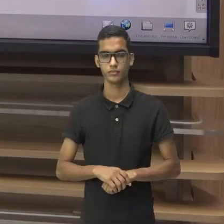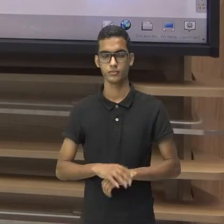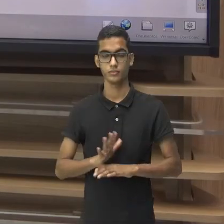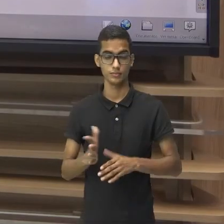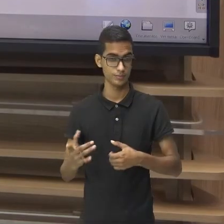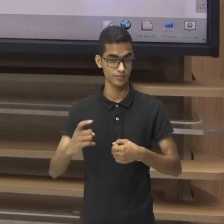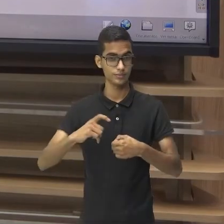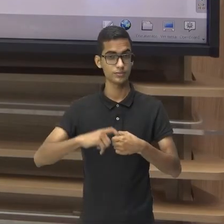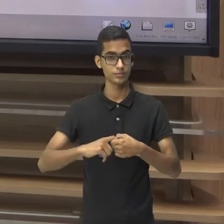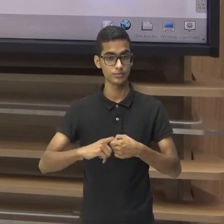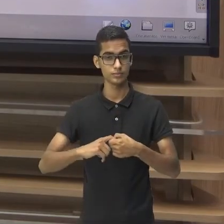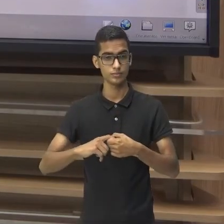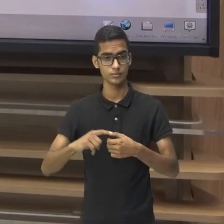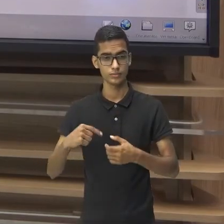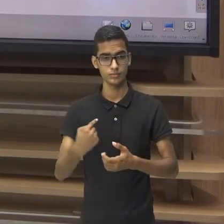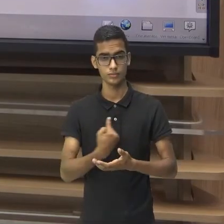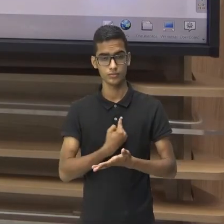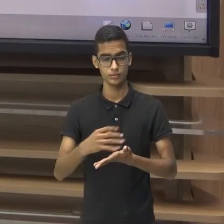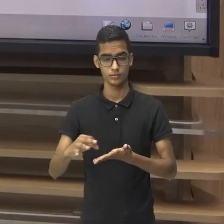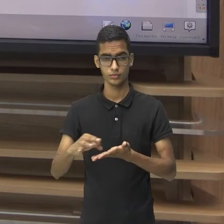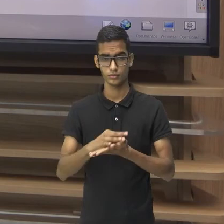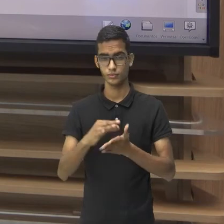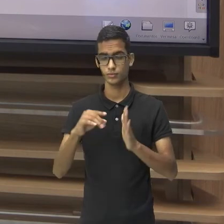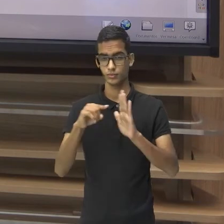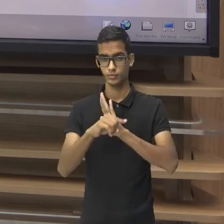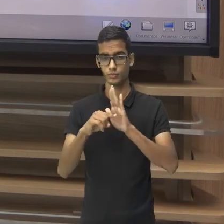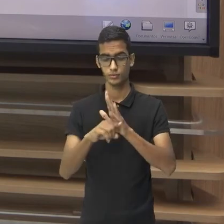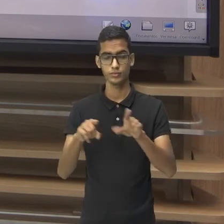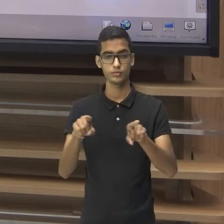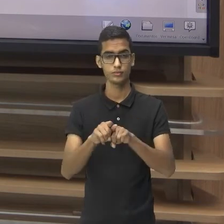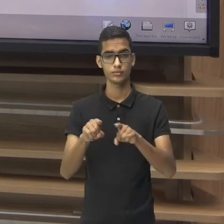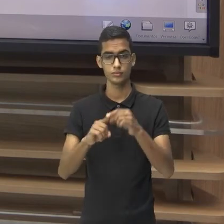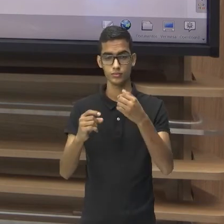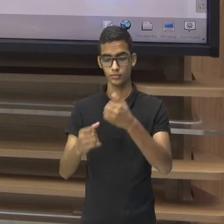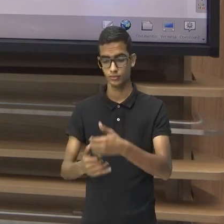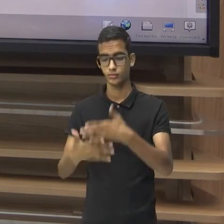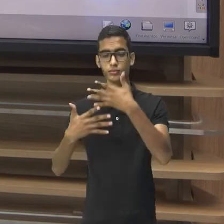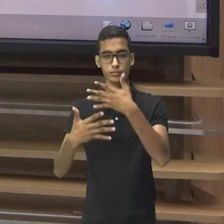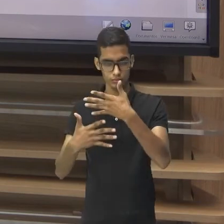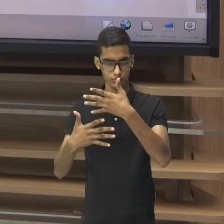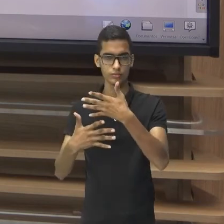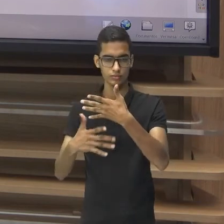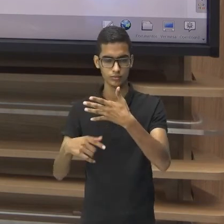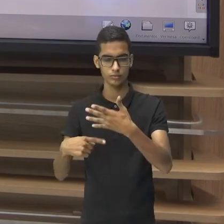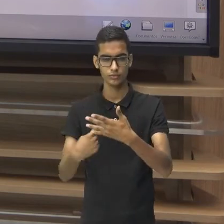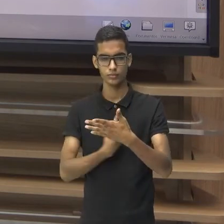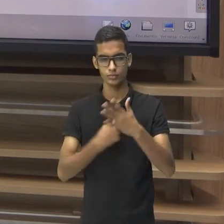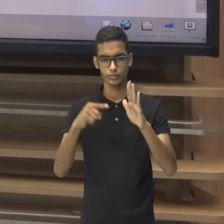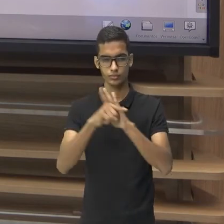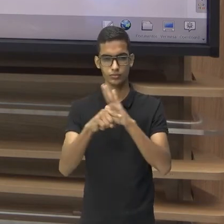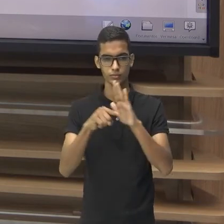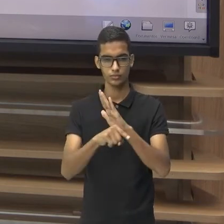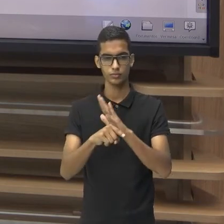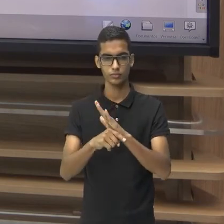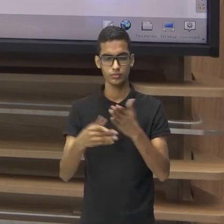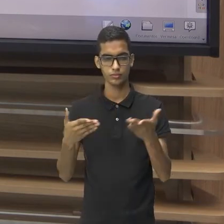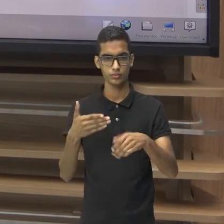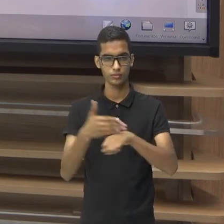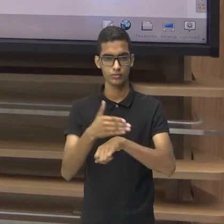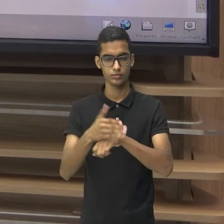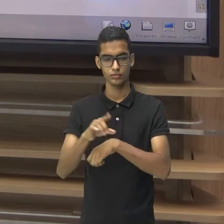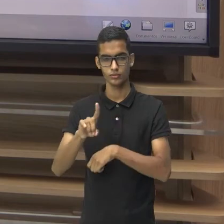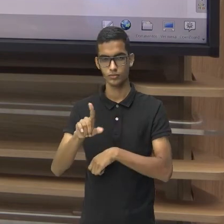Estamos de volta para fazermos a correção e os comentários, das nossas questões deixadas na nossa dinâmica